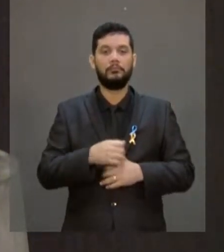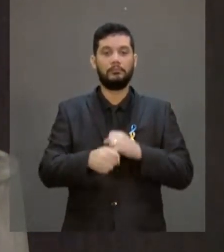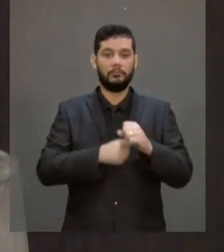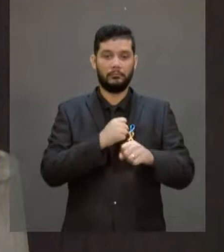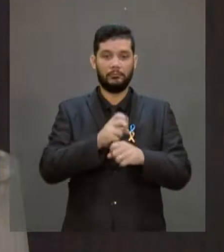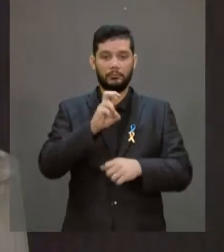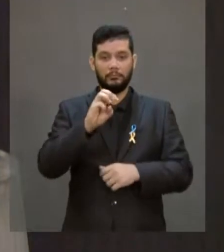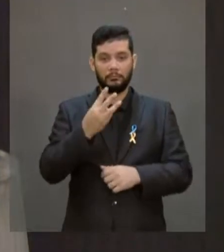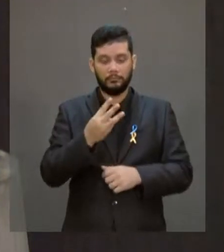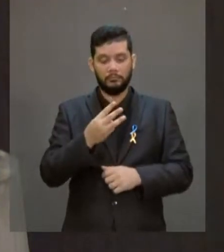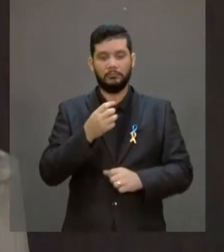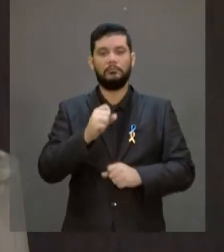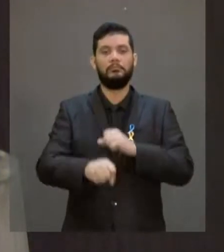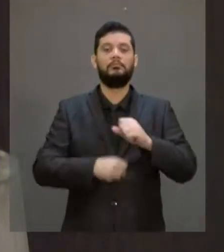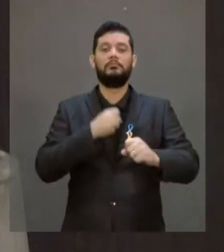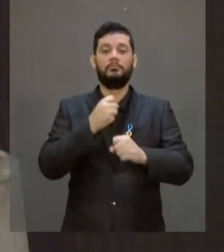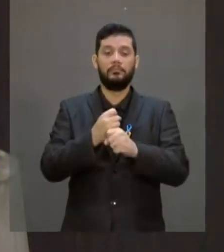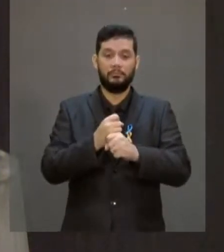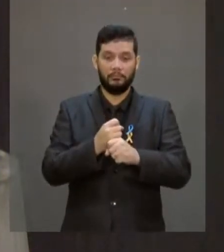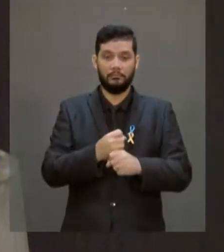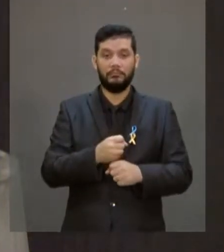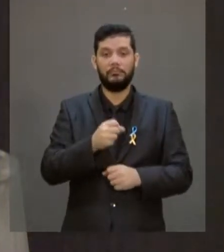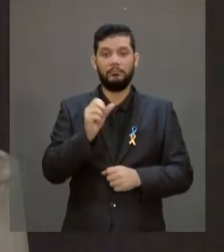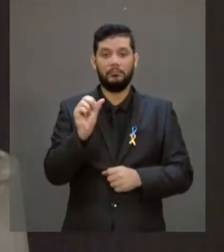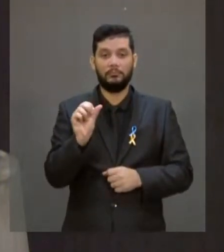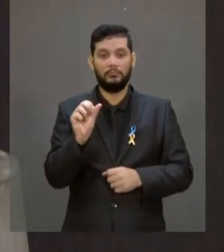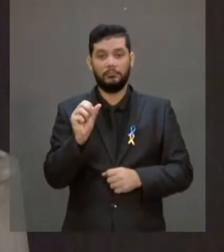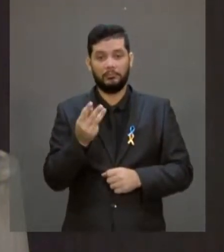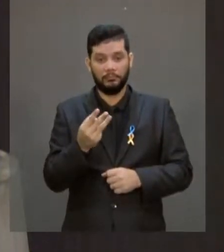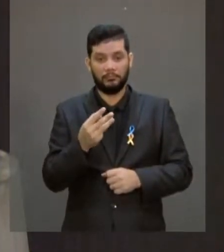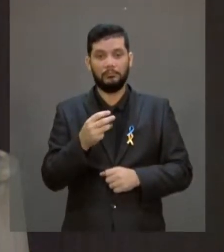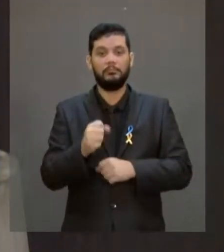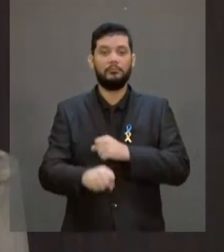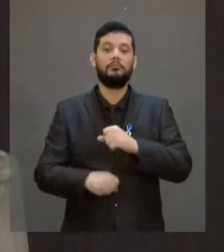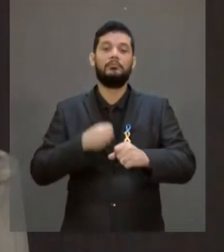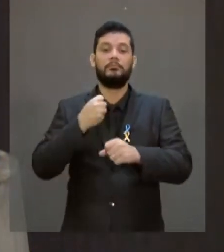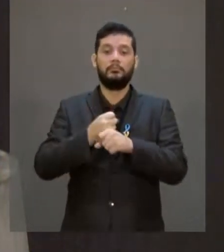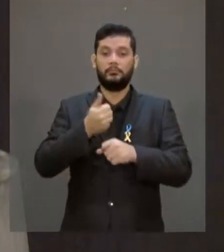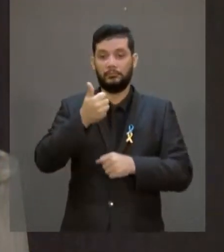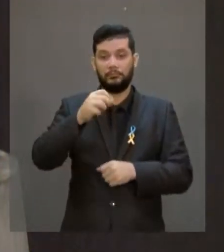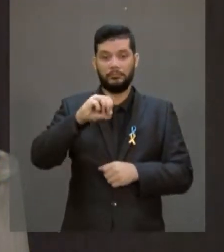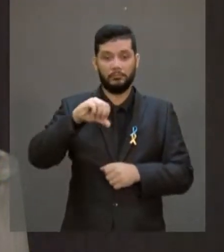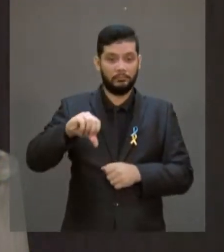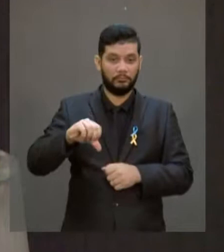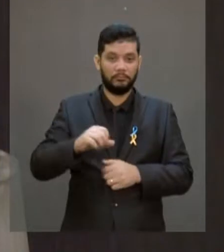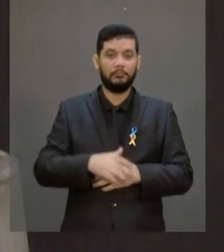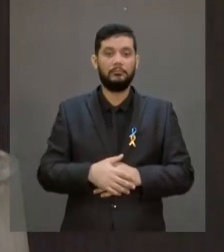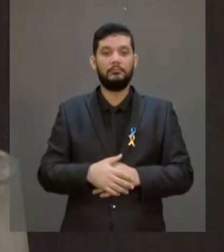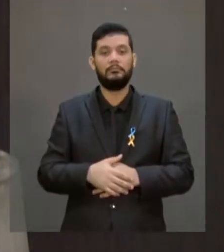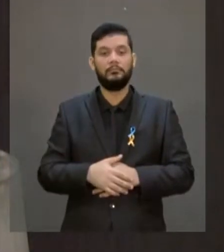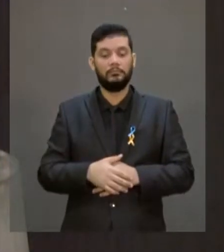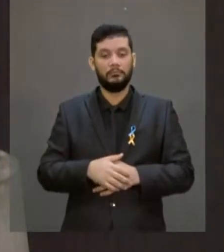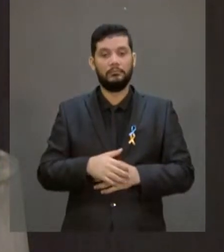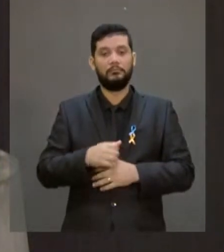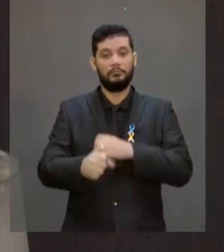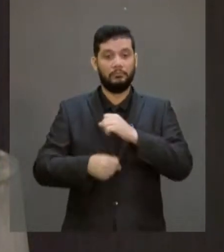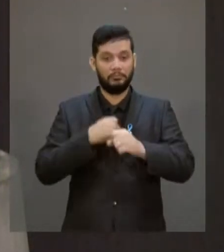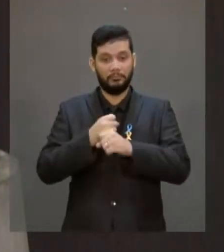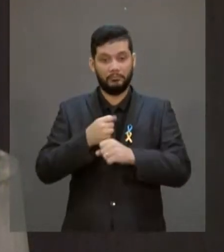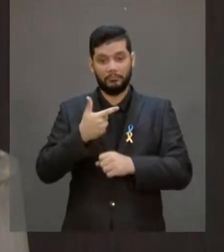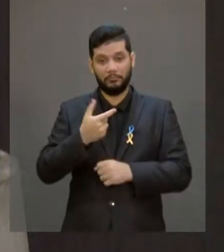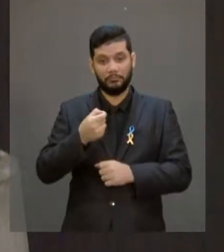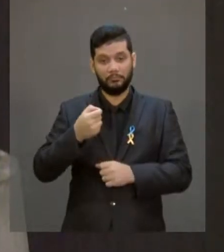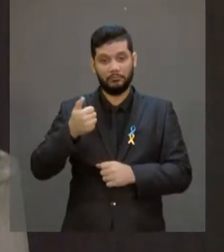2015, 86. Em 2016, 109. Em 2017, 161. Em